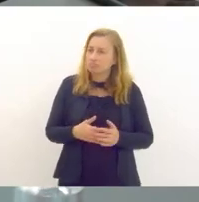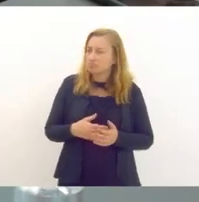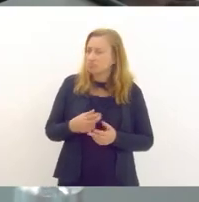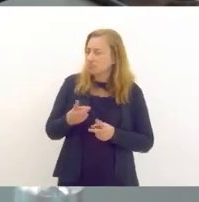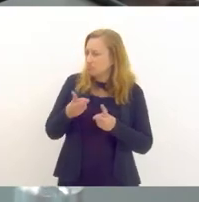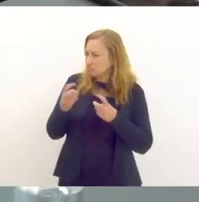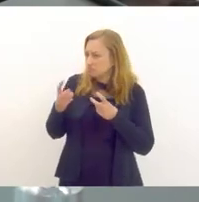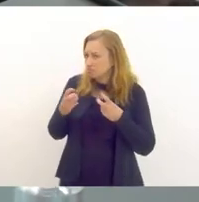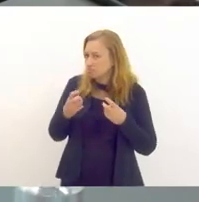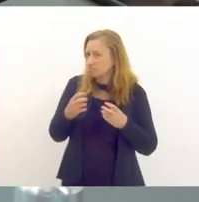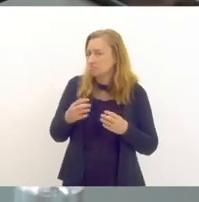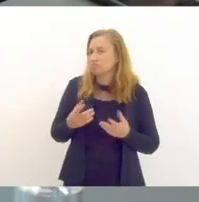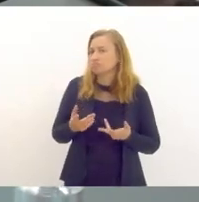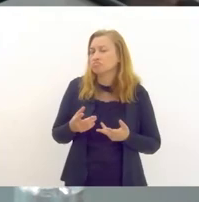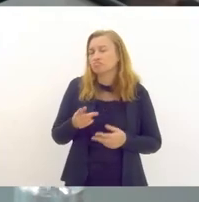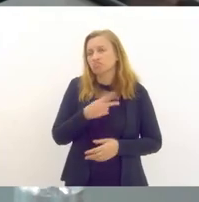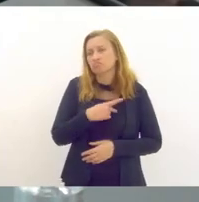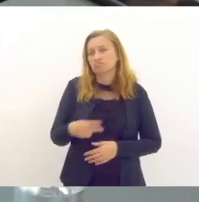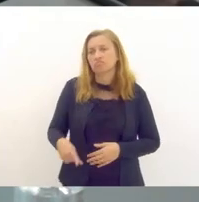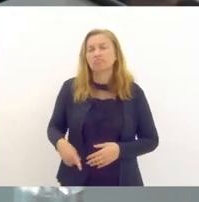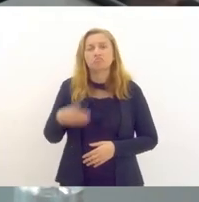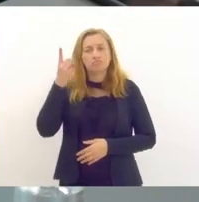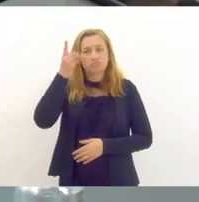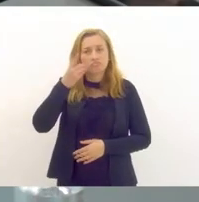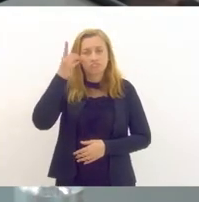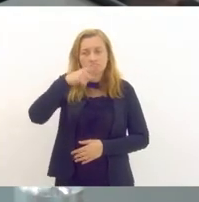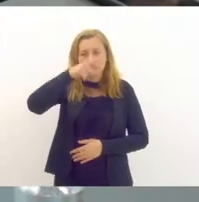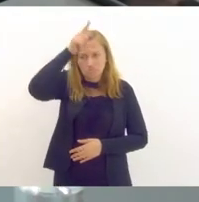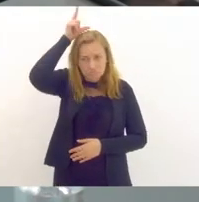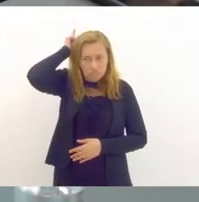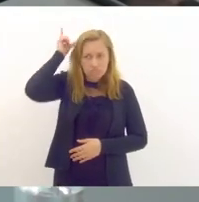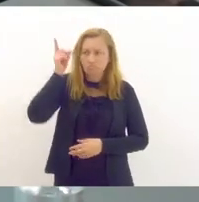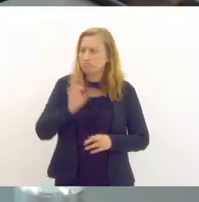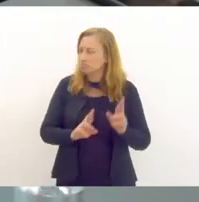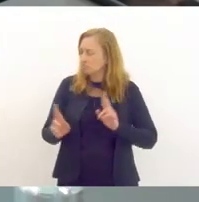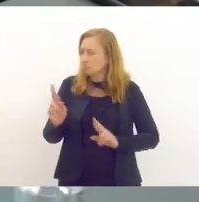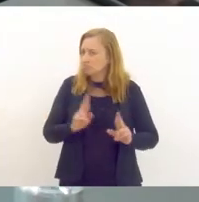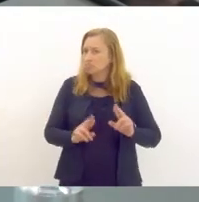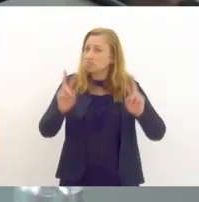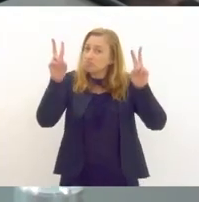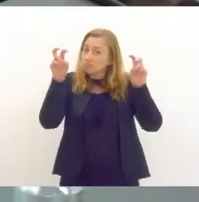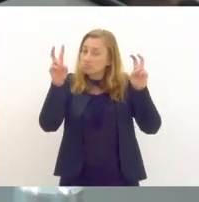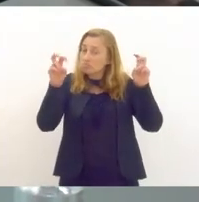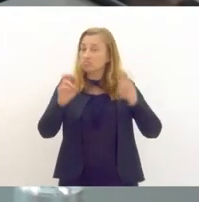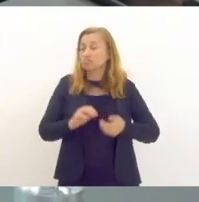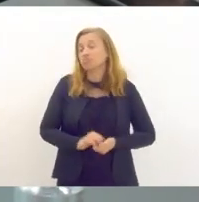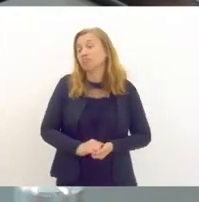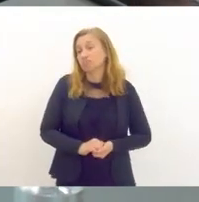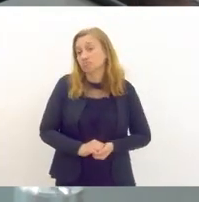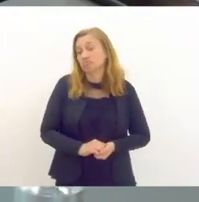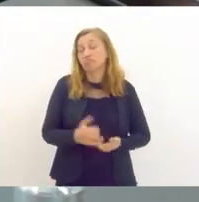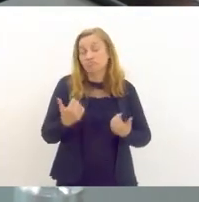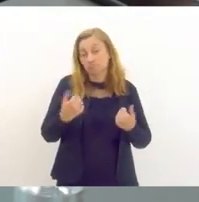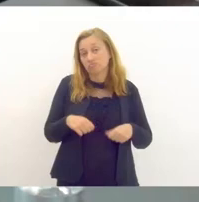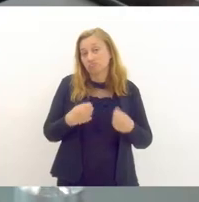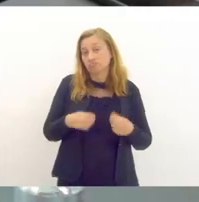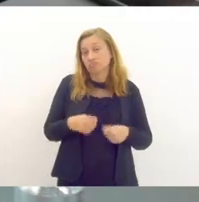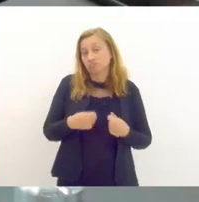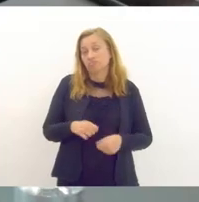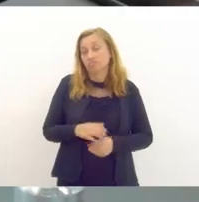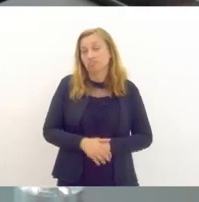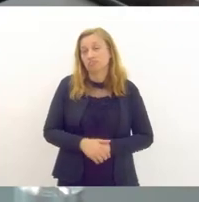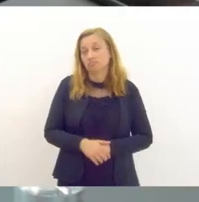Presidente quanto o de Luiz Paulo em relação essa questão né que precisa de